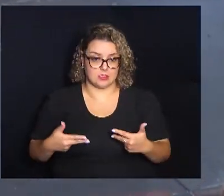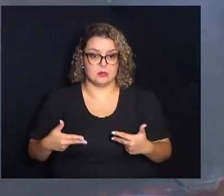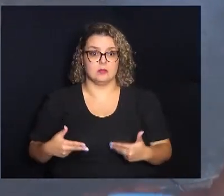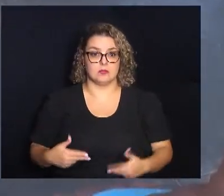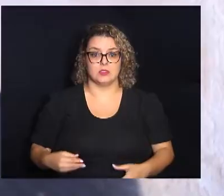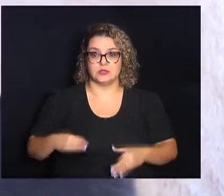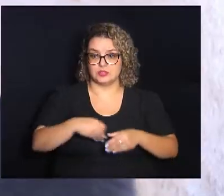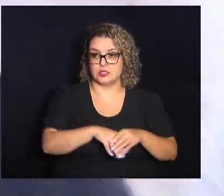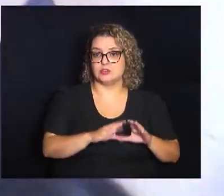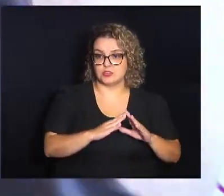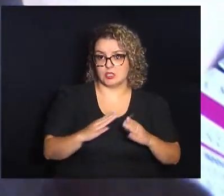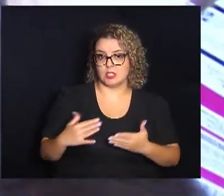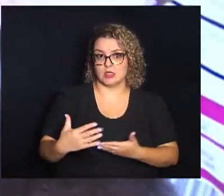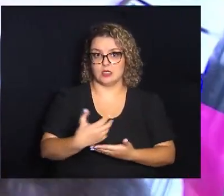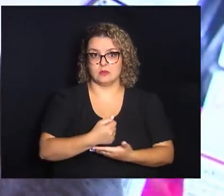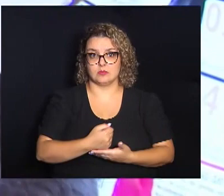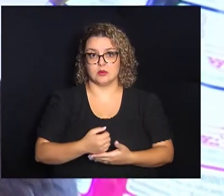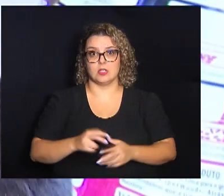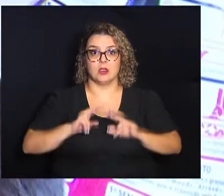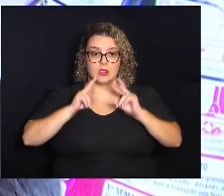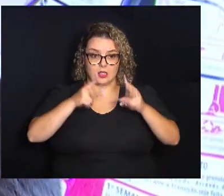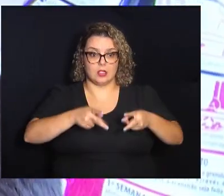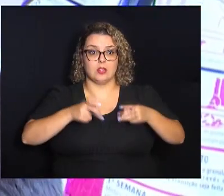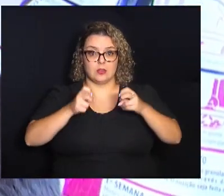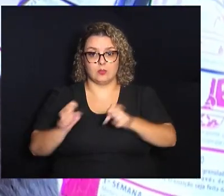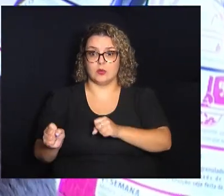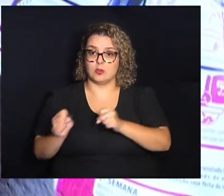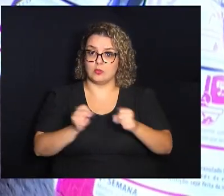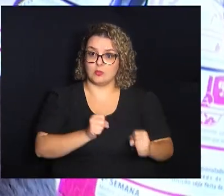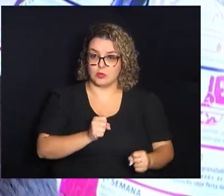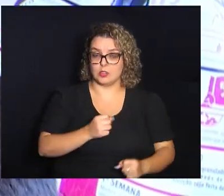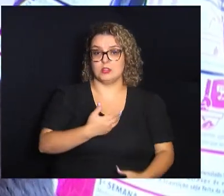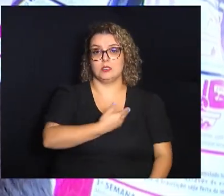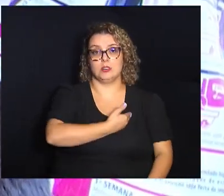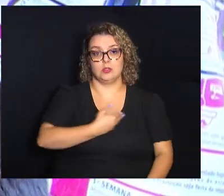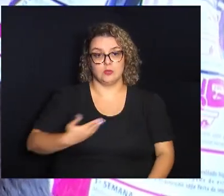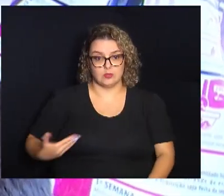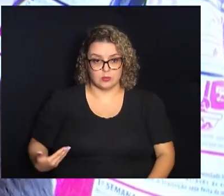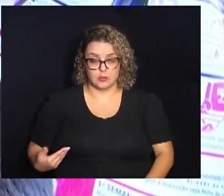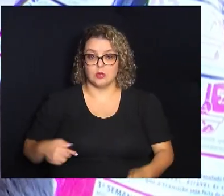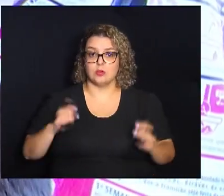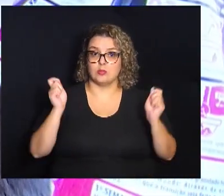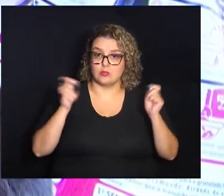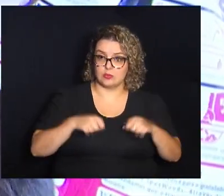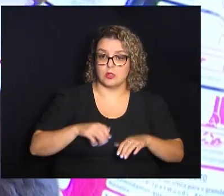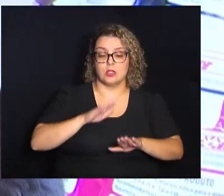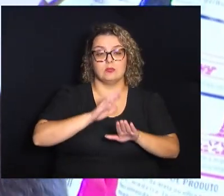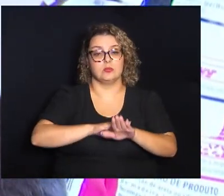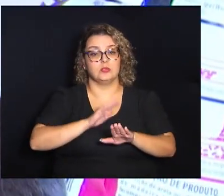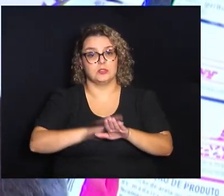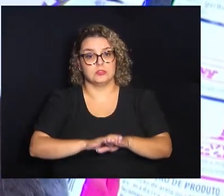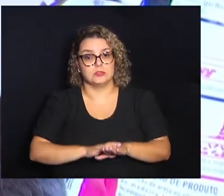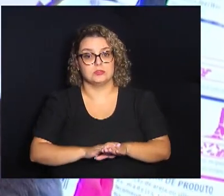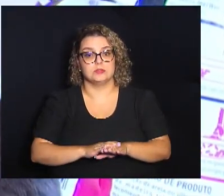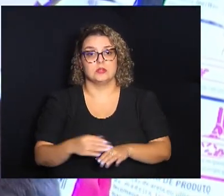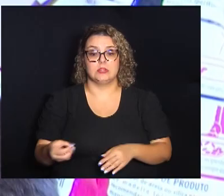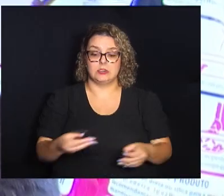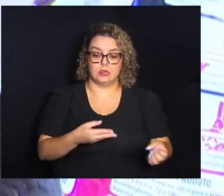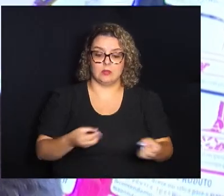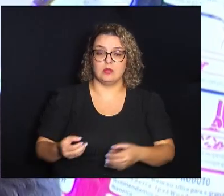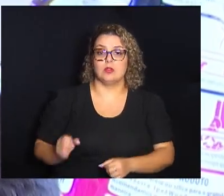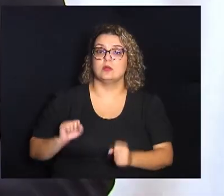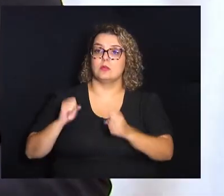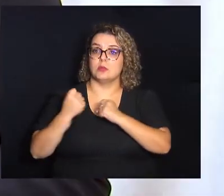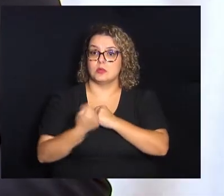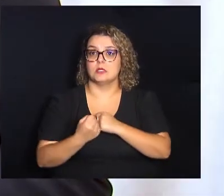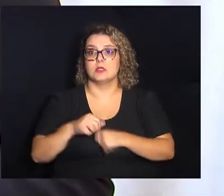resgatados, devidamente reconhecidas pelo poder público e com efetivo exercício na atuação da proteção